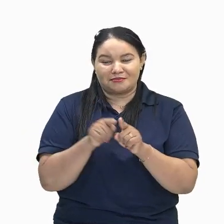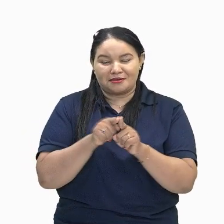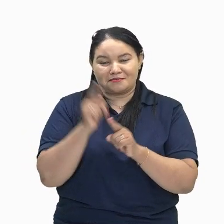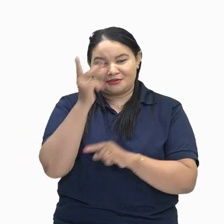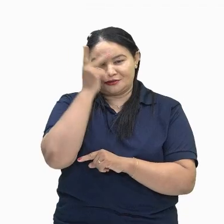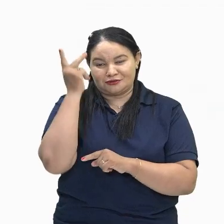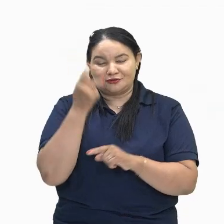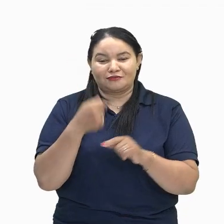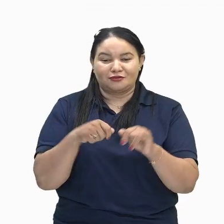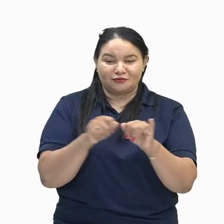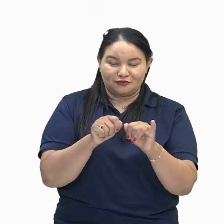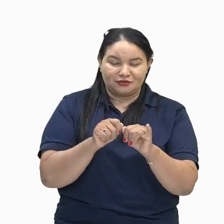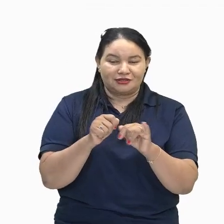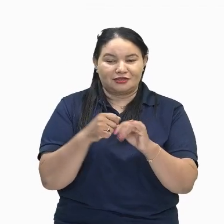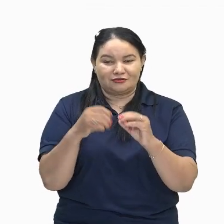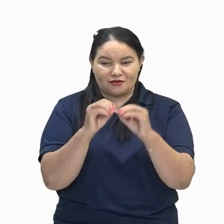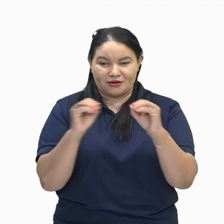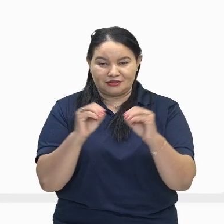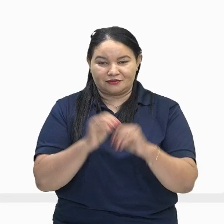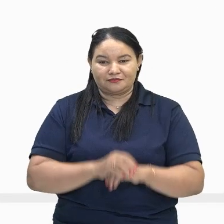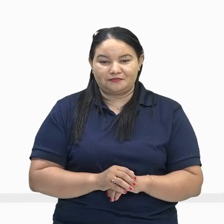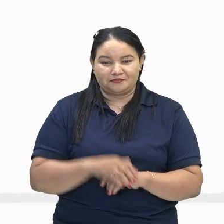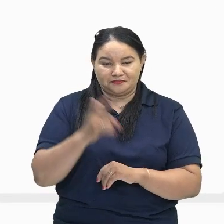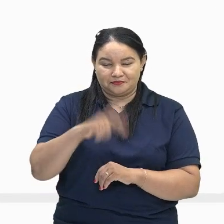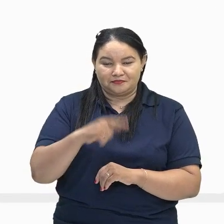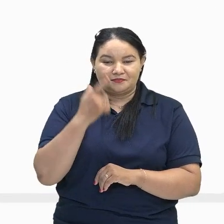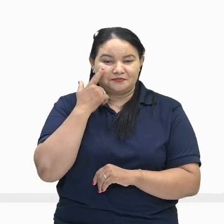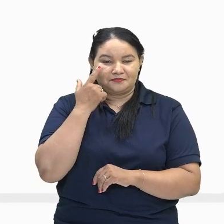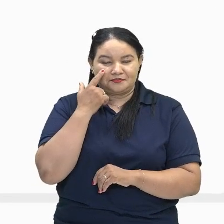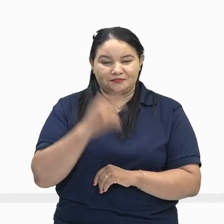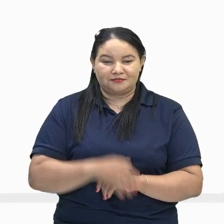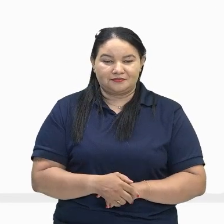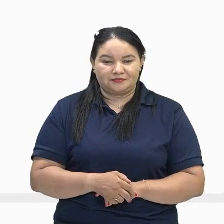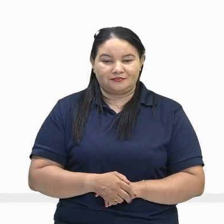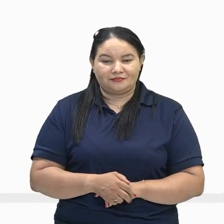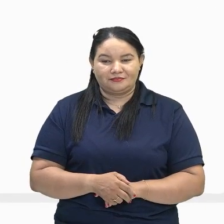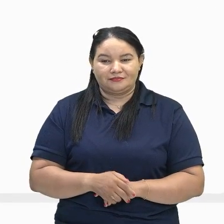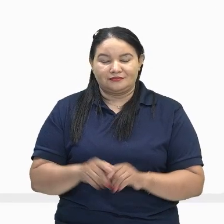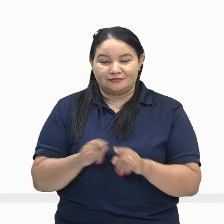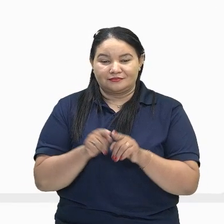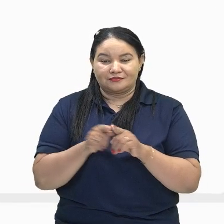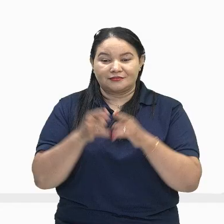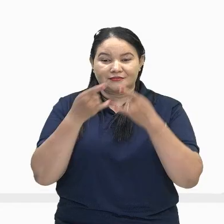oração. Então, observem que, voltando rapidinho à nossa notícia anterior, as máscaras